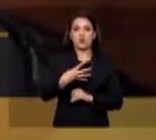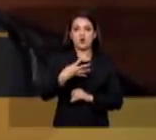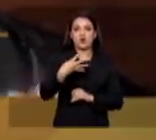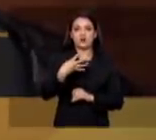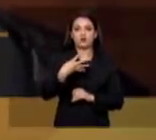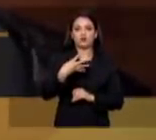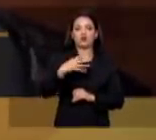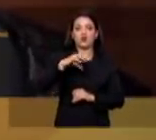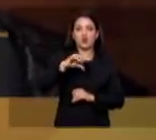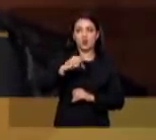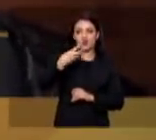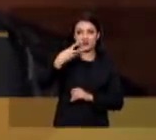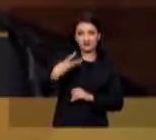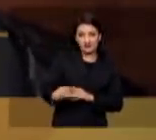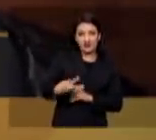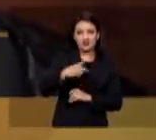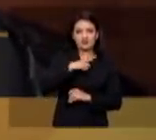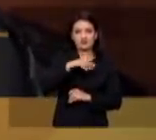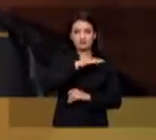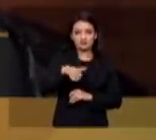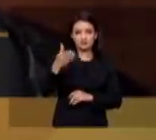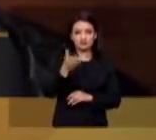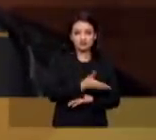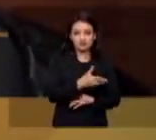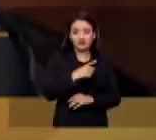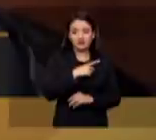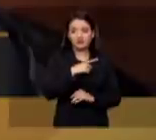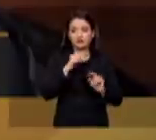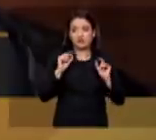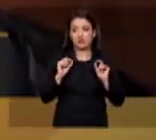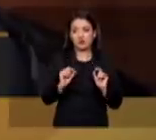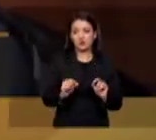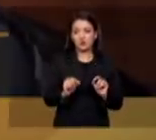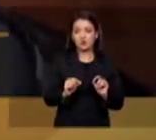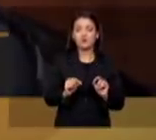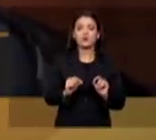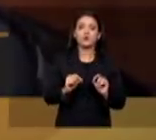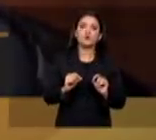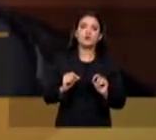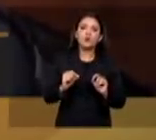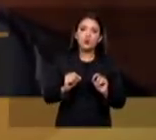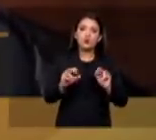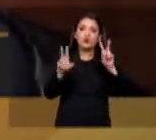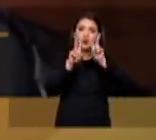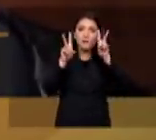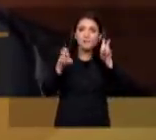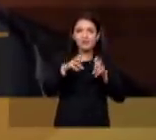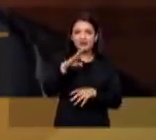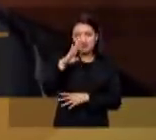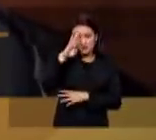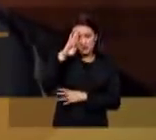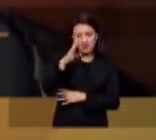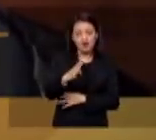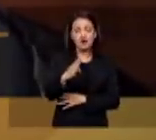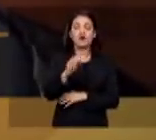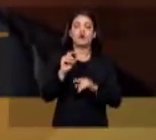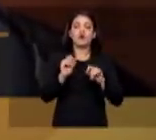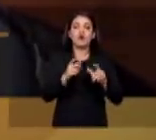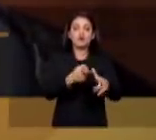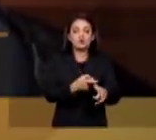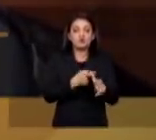164.493, que tem por objeto a alegada suspeição, que essa questão já teria